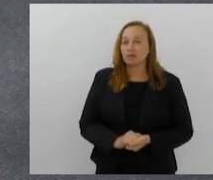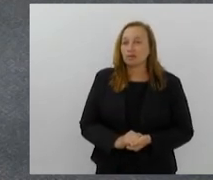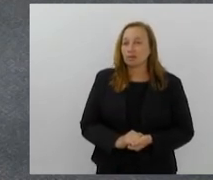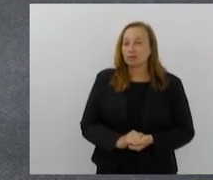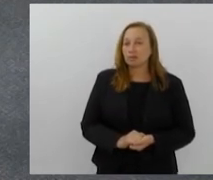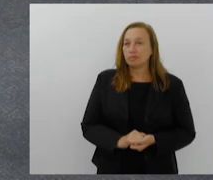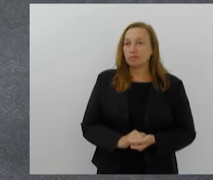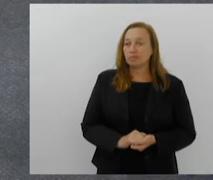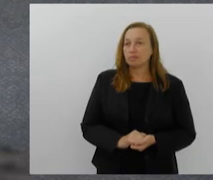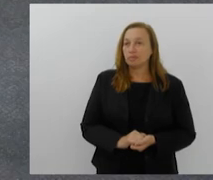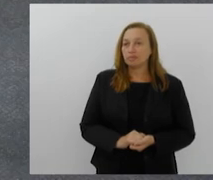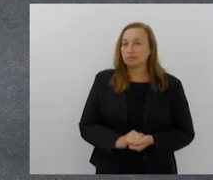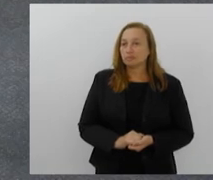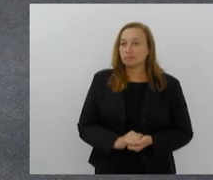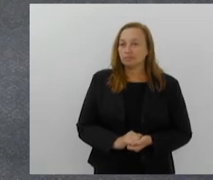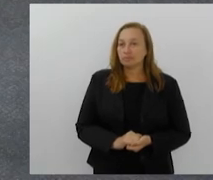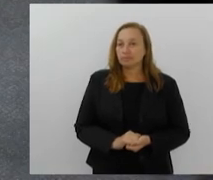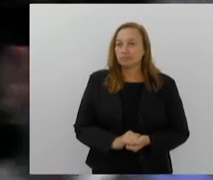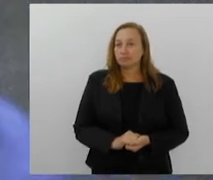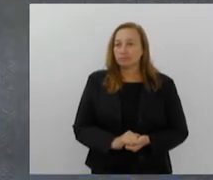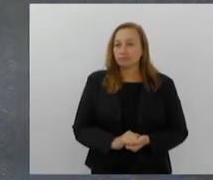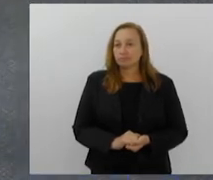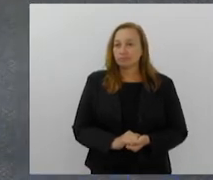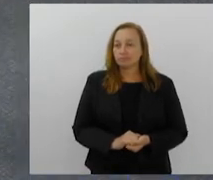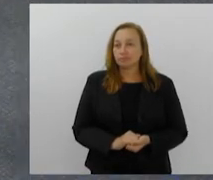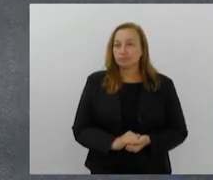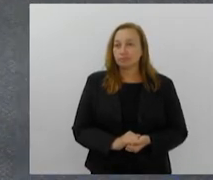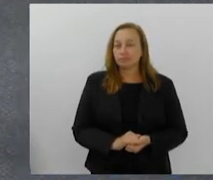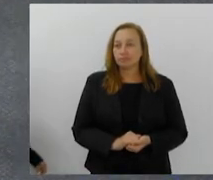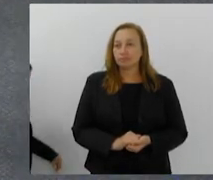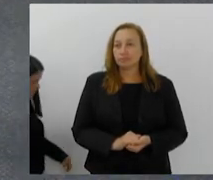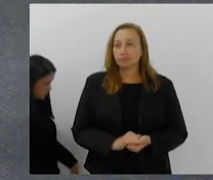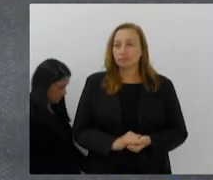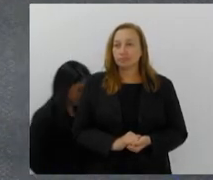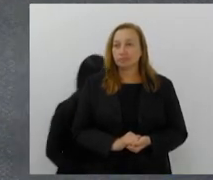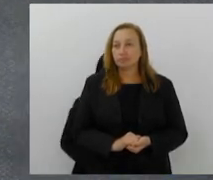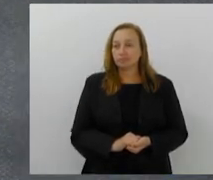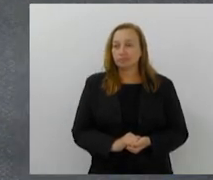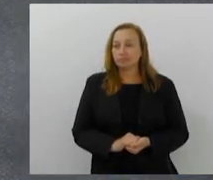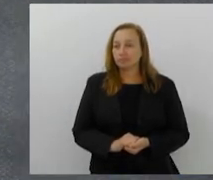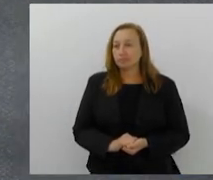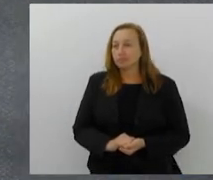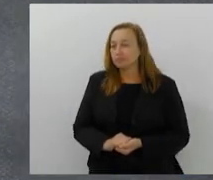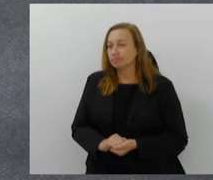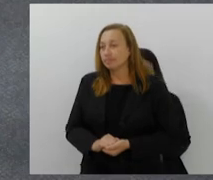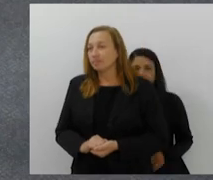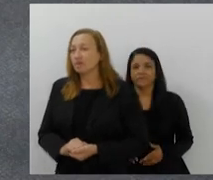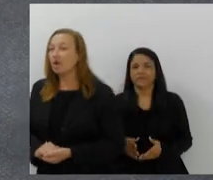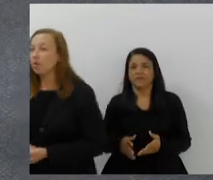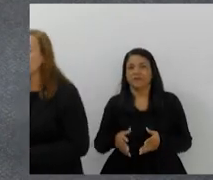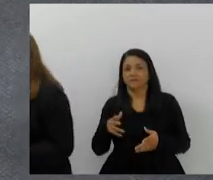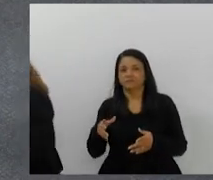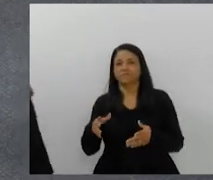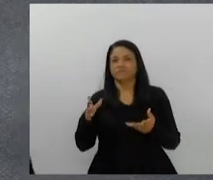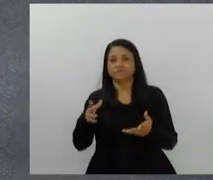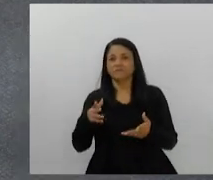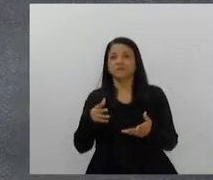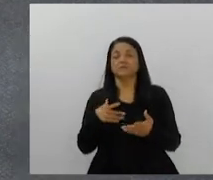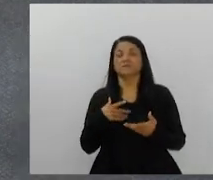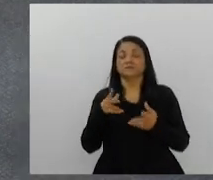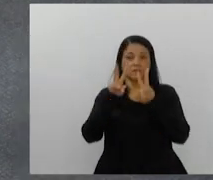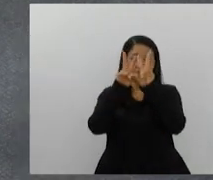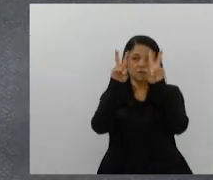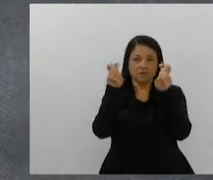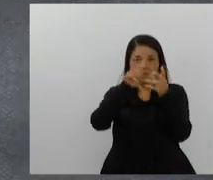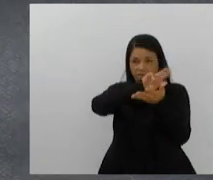Também conhecido como Lei Rubi. Mas eu queria dizer, deputada Renata, Vossa Excelência falou de vários temas, que